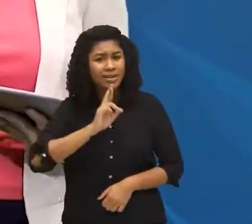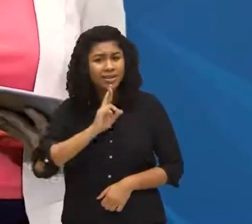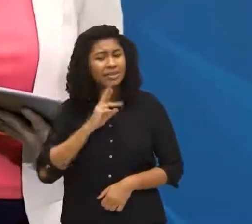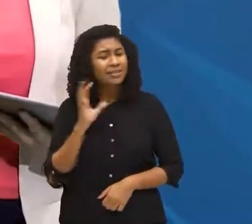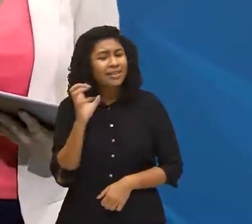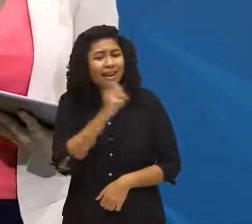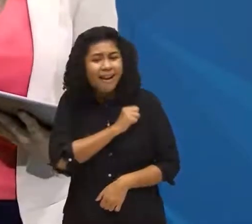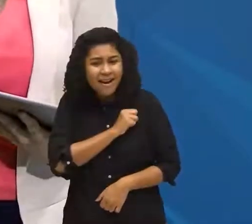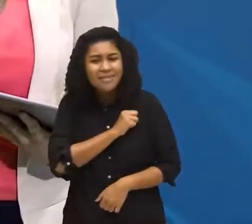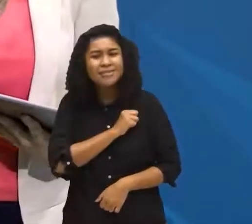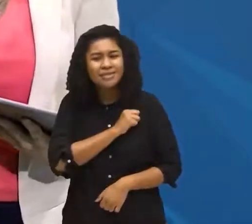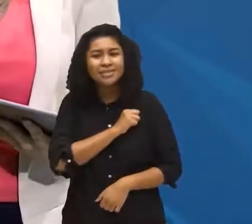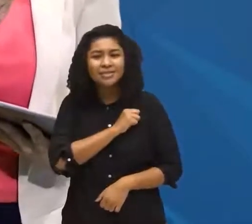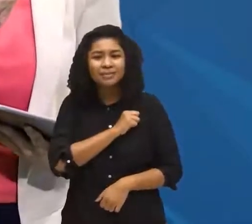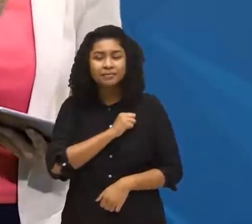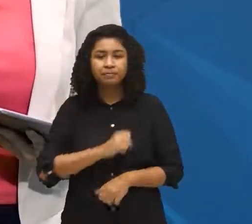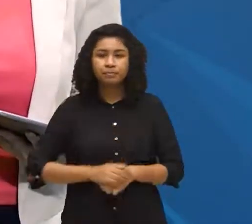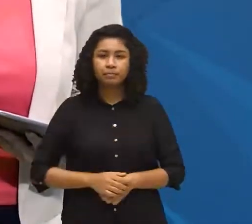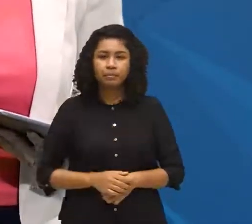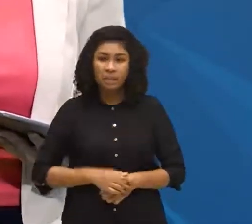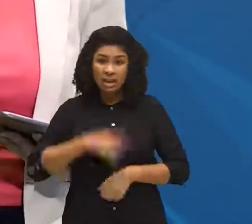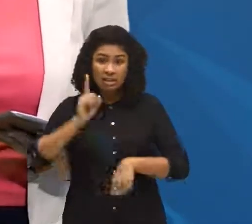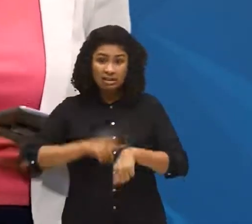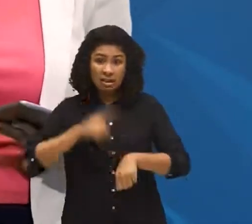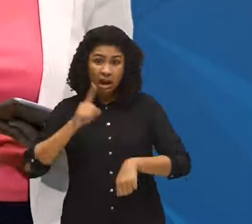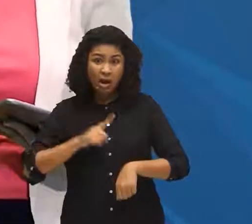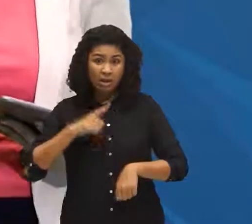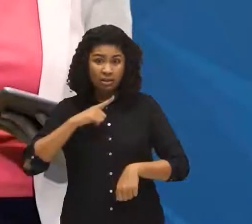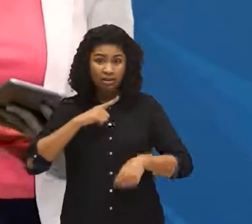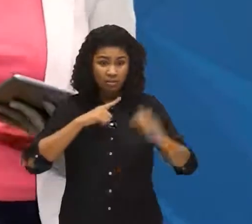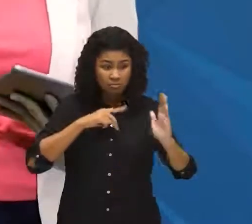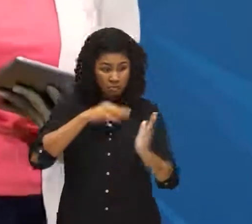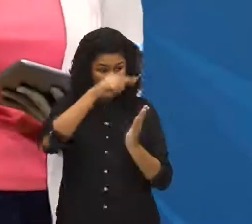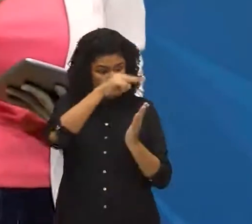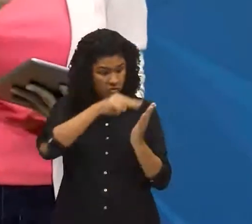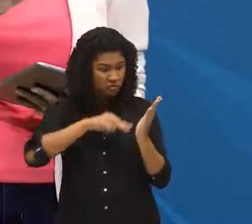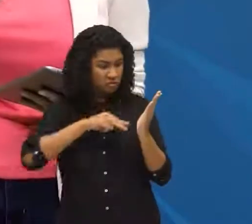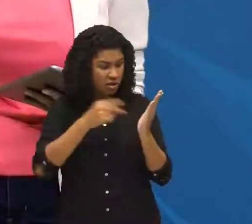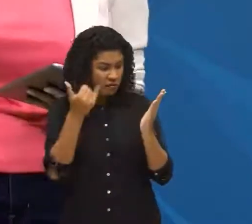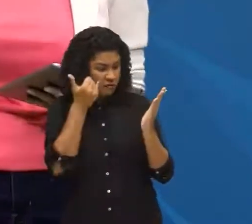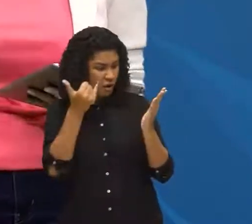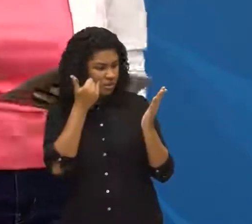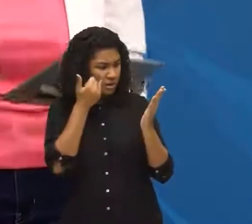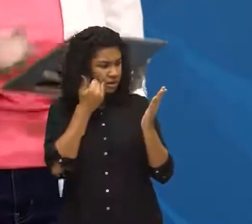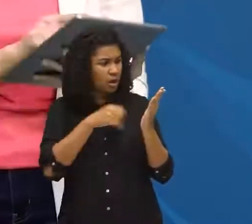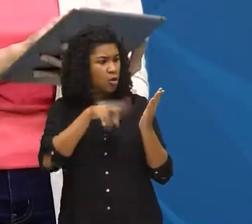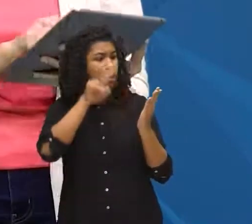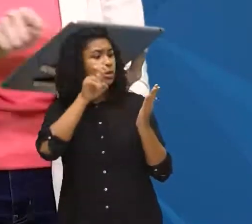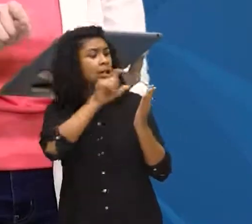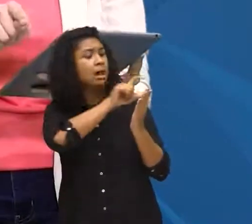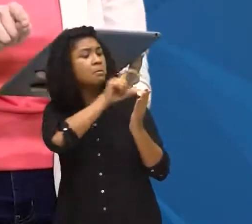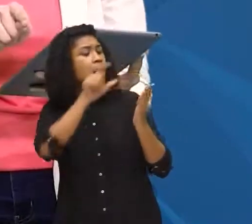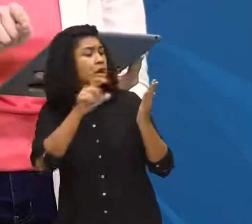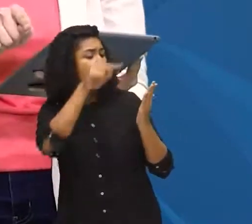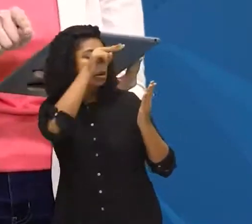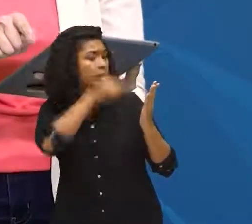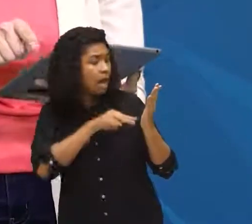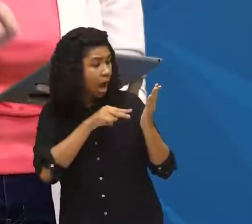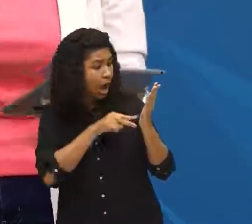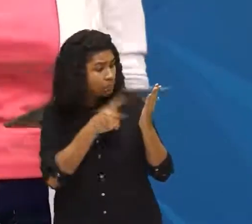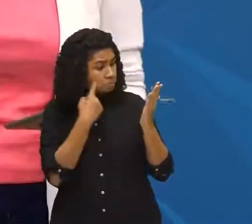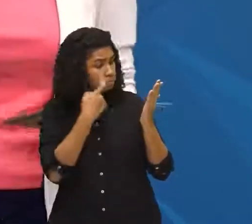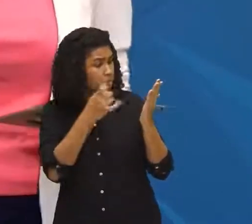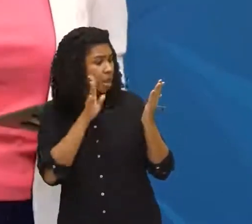quê? Porque quando você recebe uma fake news, você nem lê tudo, você lê normalmente o título, acha interessante, passa ali o vídeo